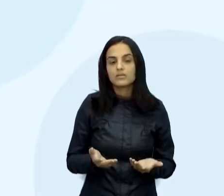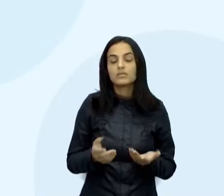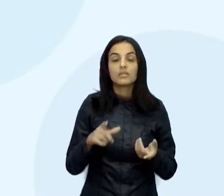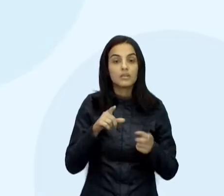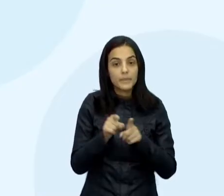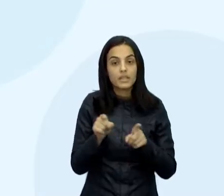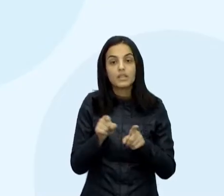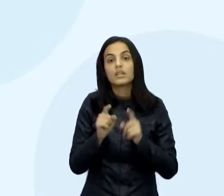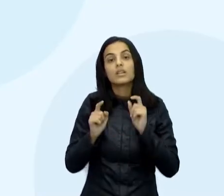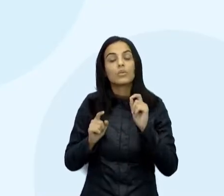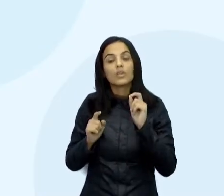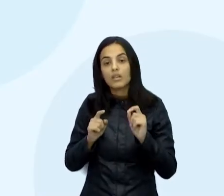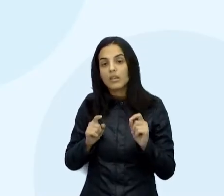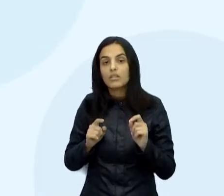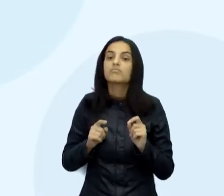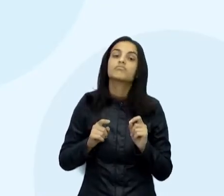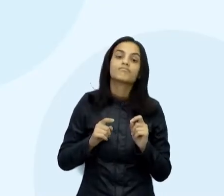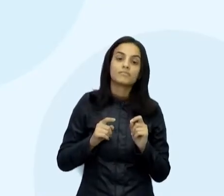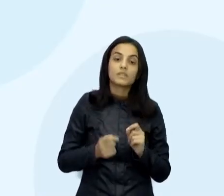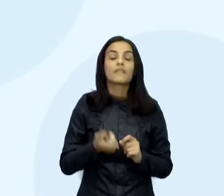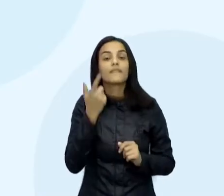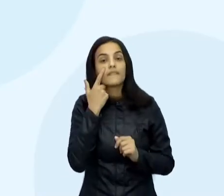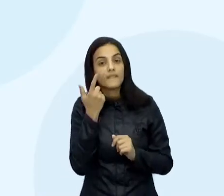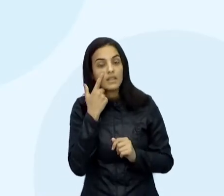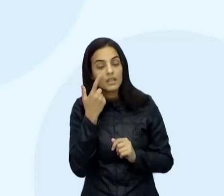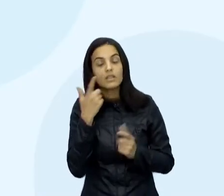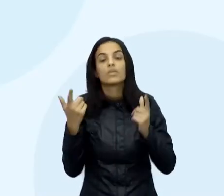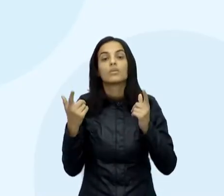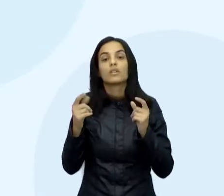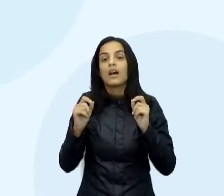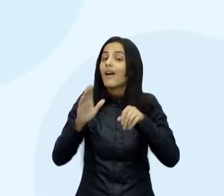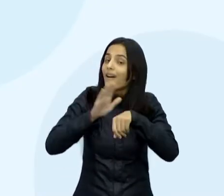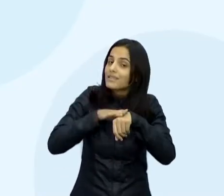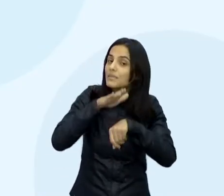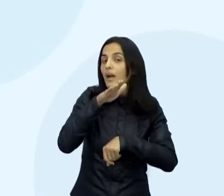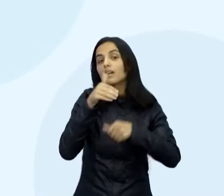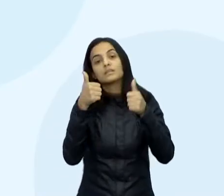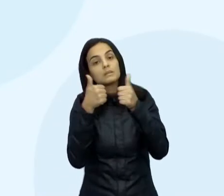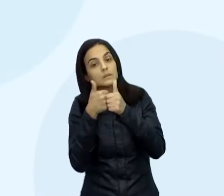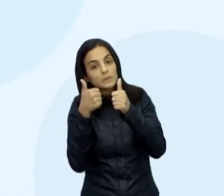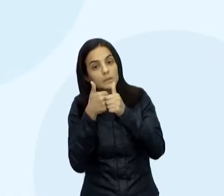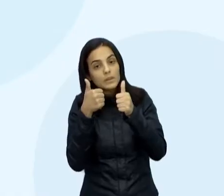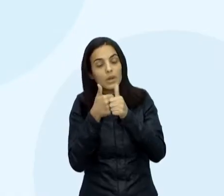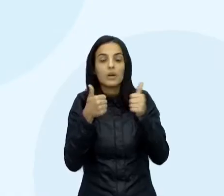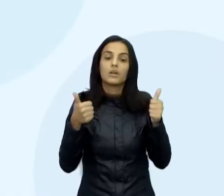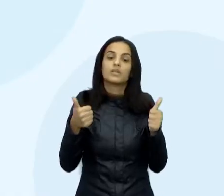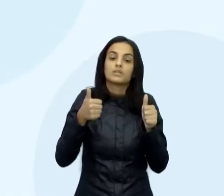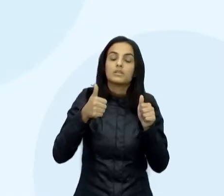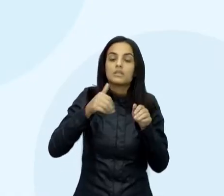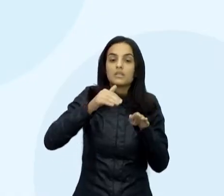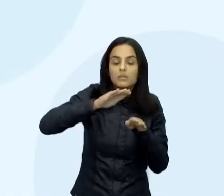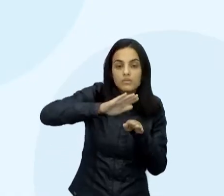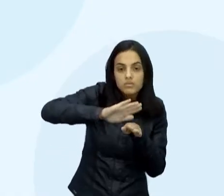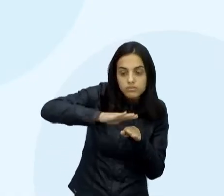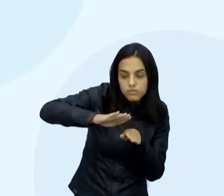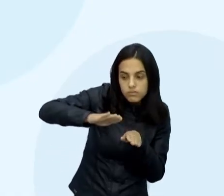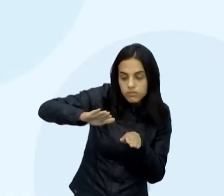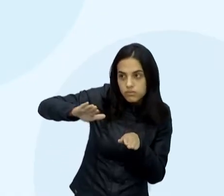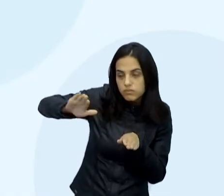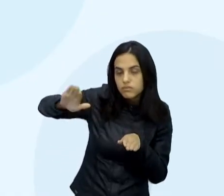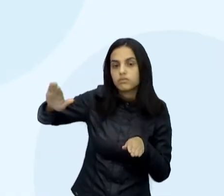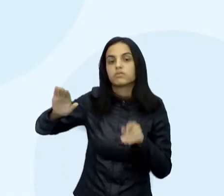oceânicas, são as partes, né, que são consideradas as partes mais próximas do manto superior, que é